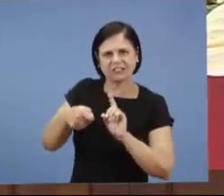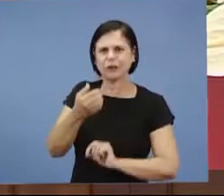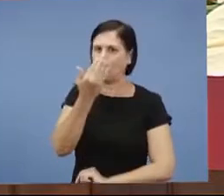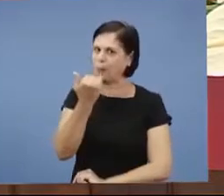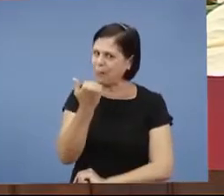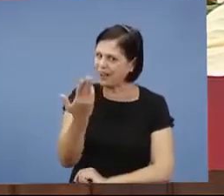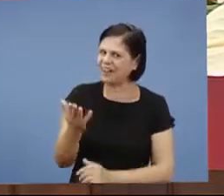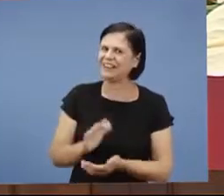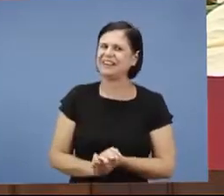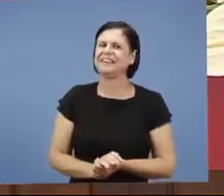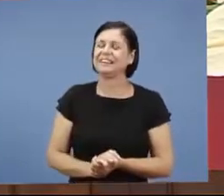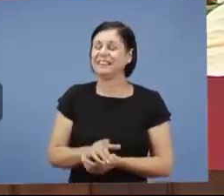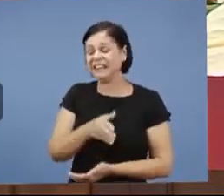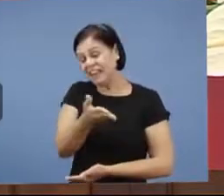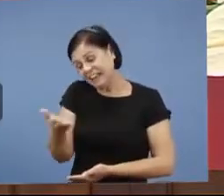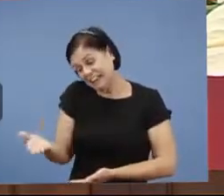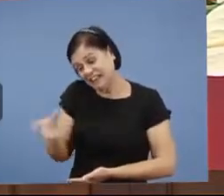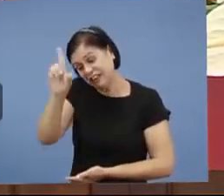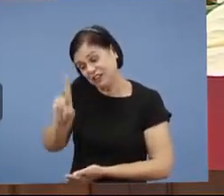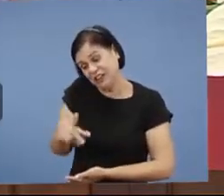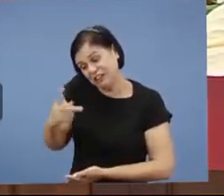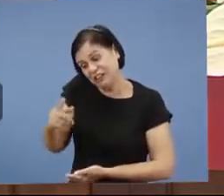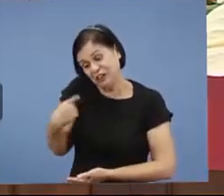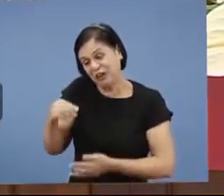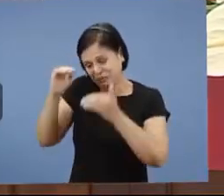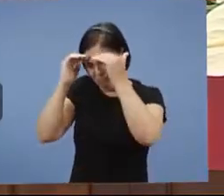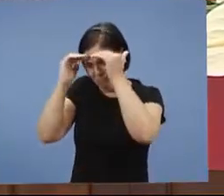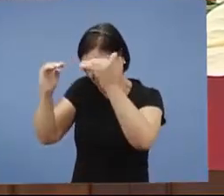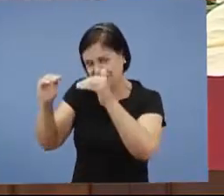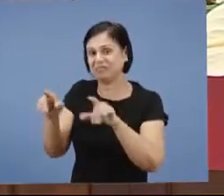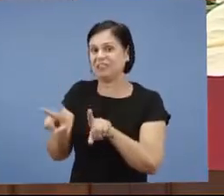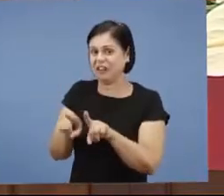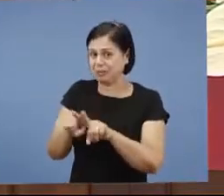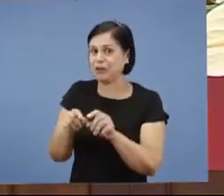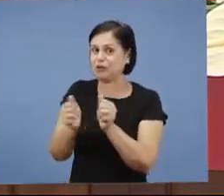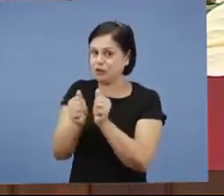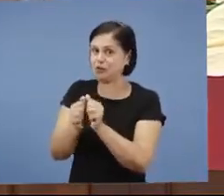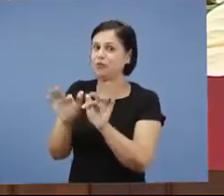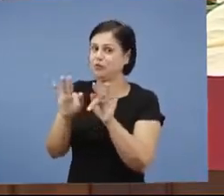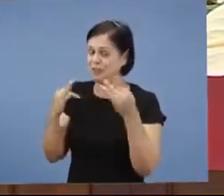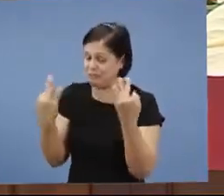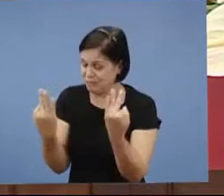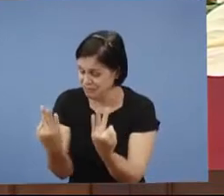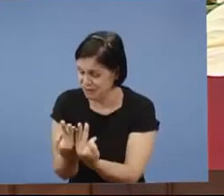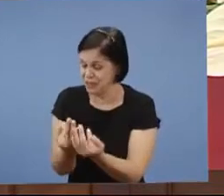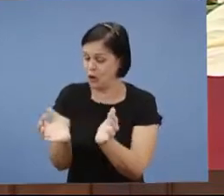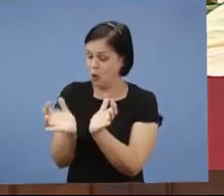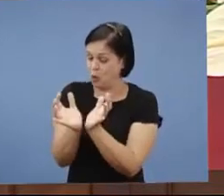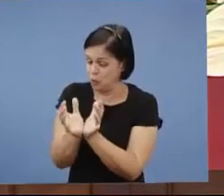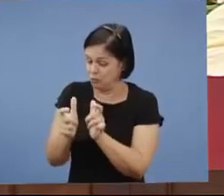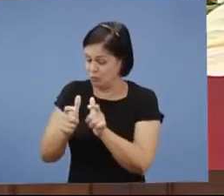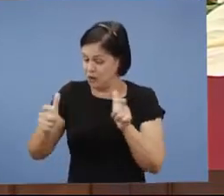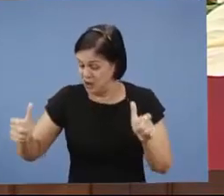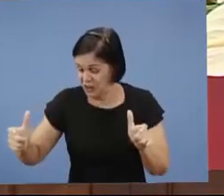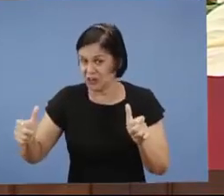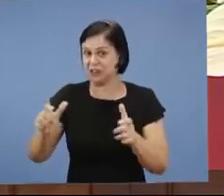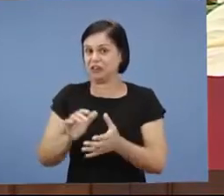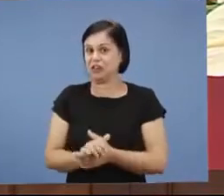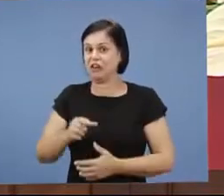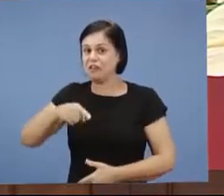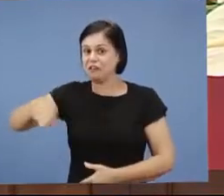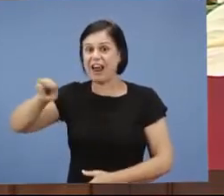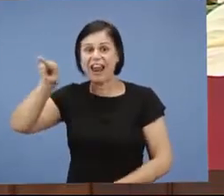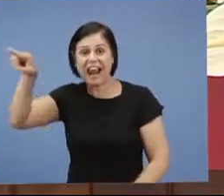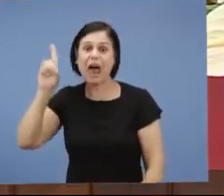interesses dele, nós respeitamos. O outro trouxe os parentes dele, uma turma que vocês precisam de ver. Ele foi buscar em Belo